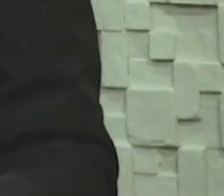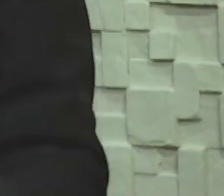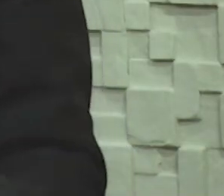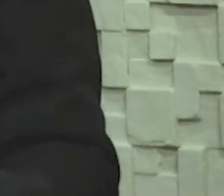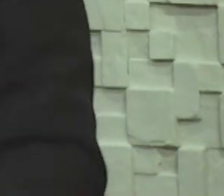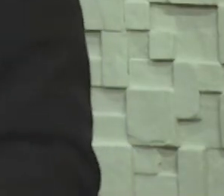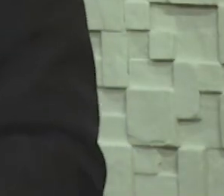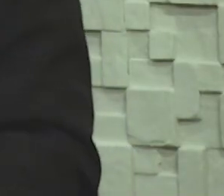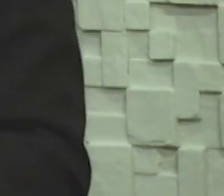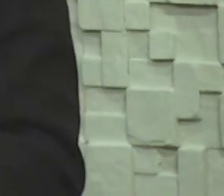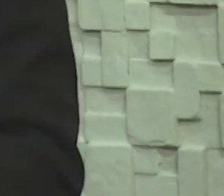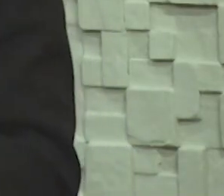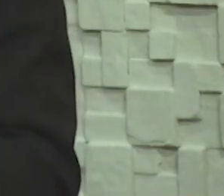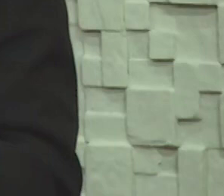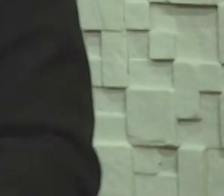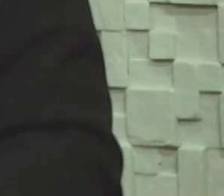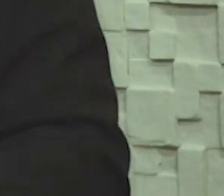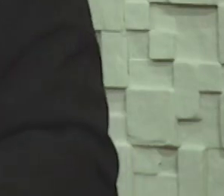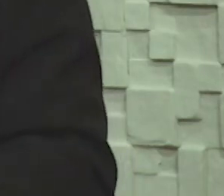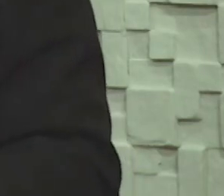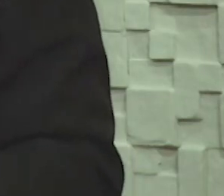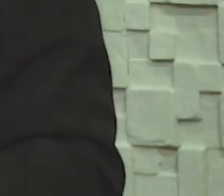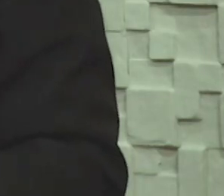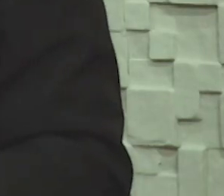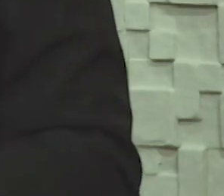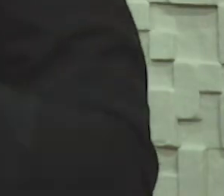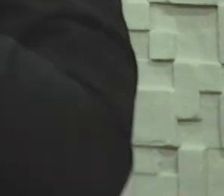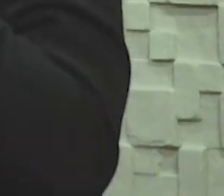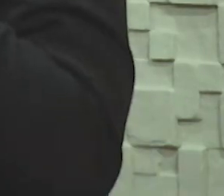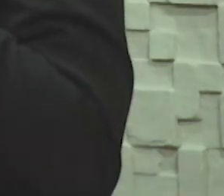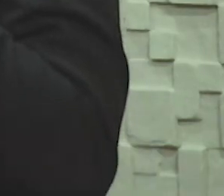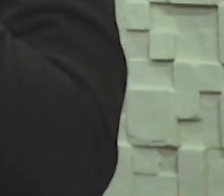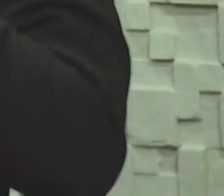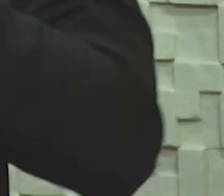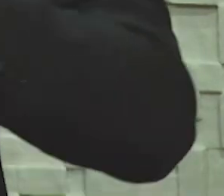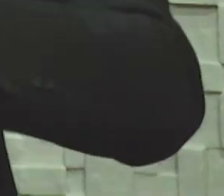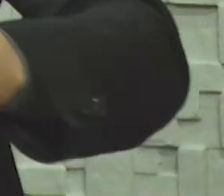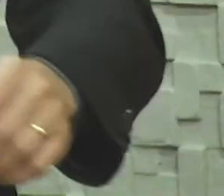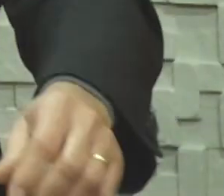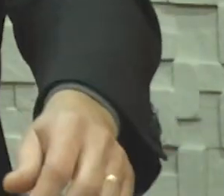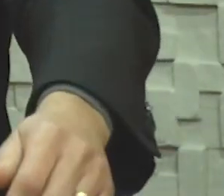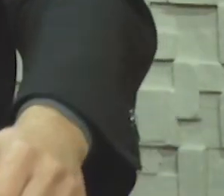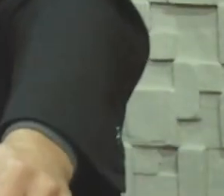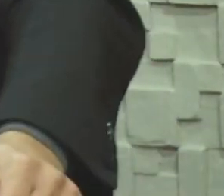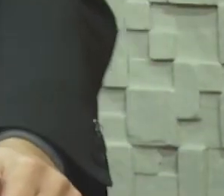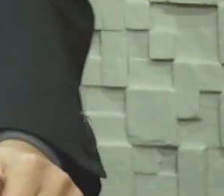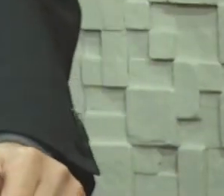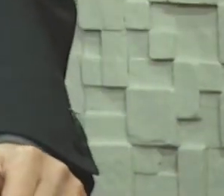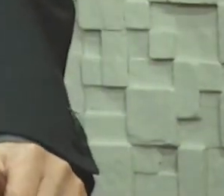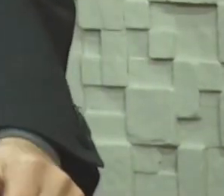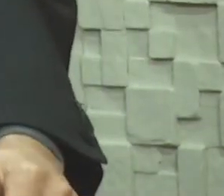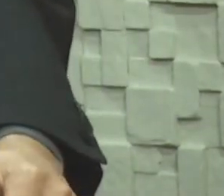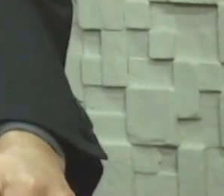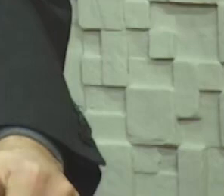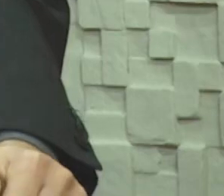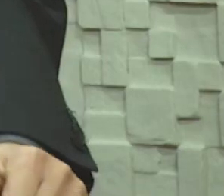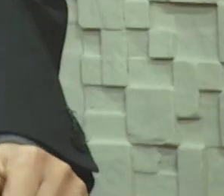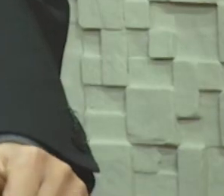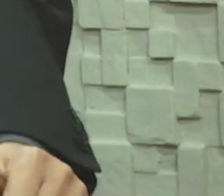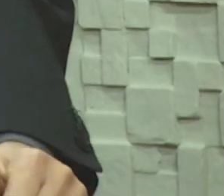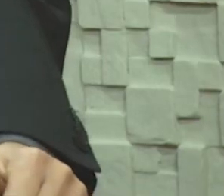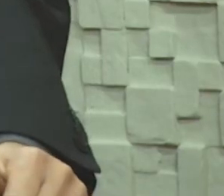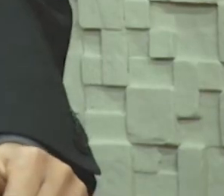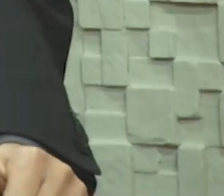lá então uma família muito abençoada aí né e que em breve possamos ter um dia aqui em Erechim da conscientização